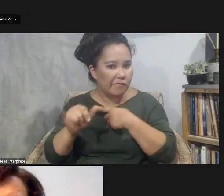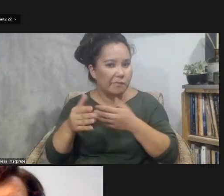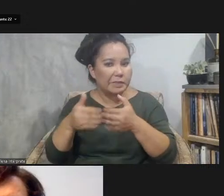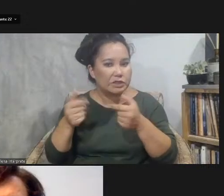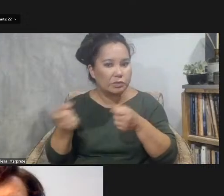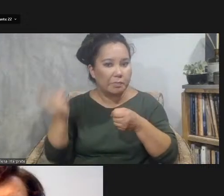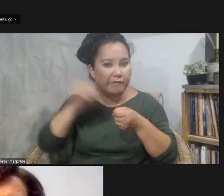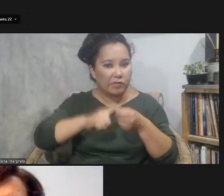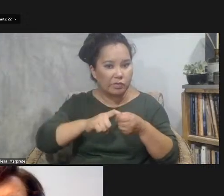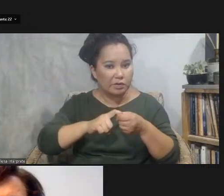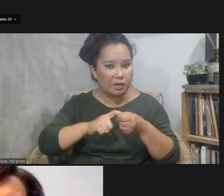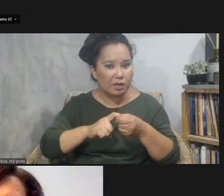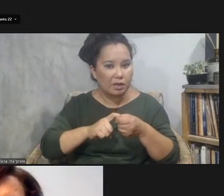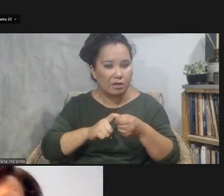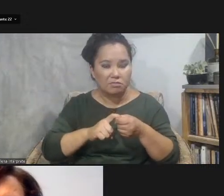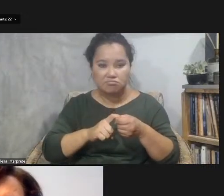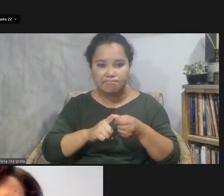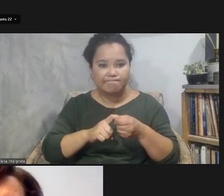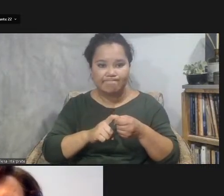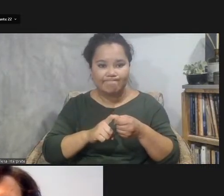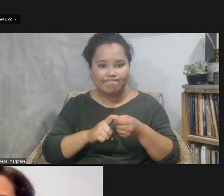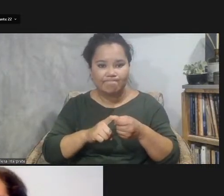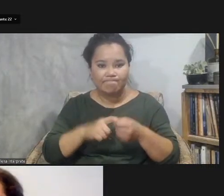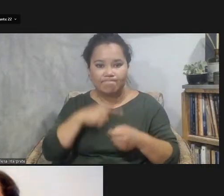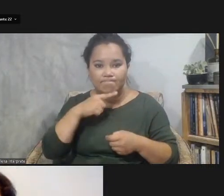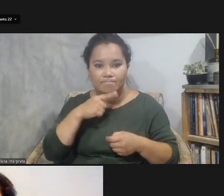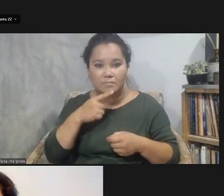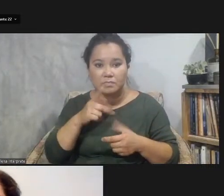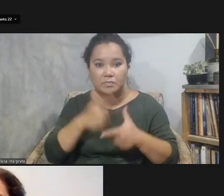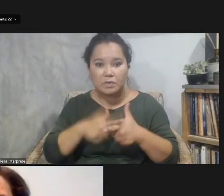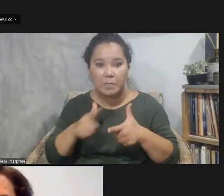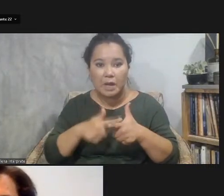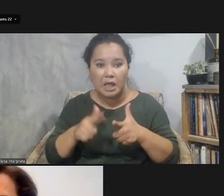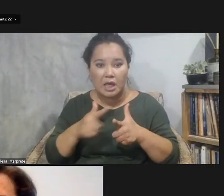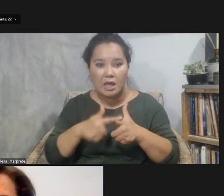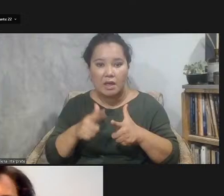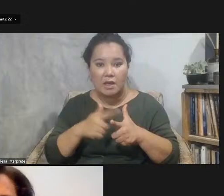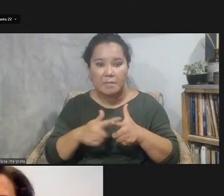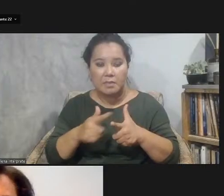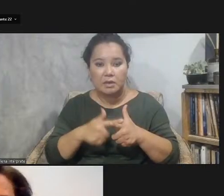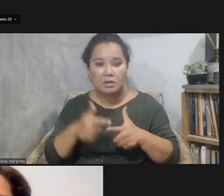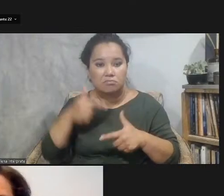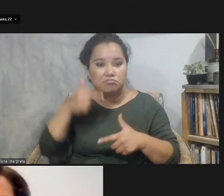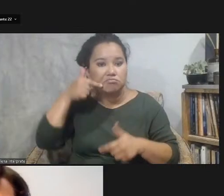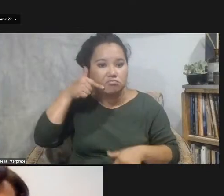Não. Acho que temos algum problema no microfone, talvez na bateria do microfone.